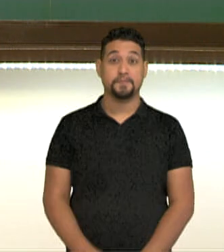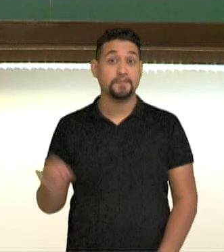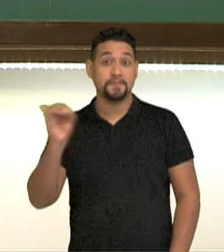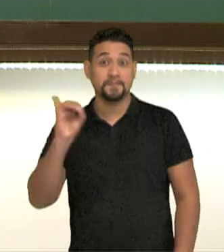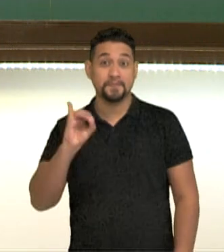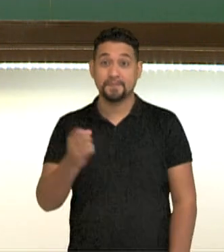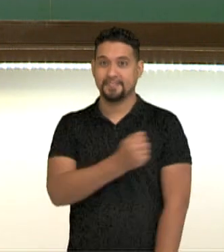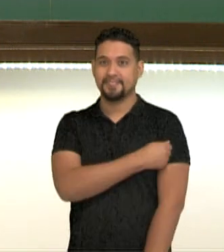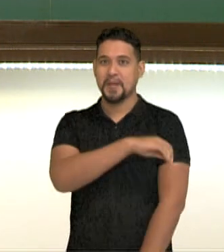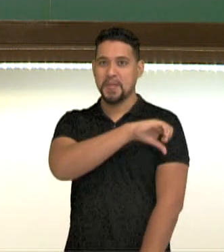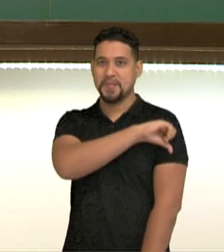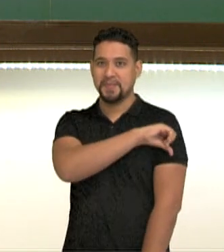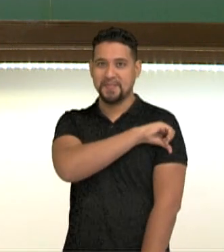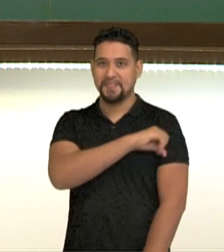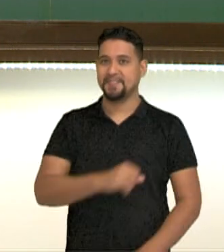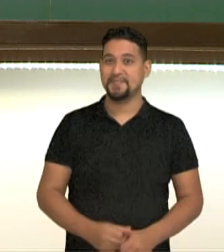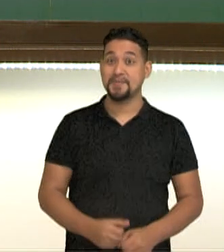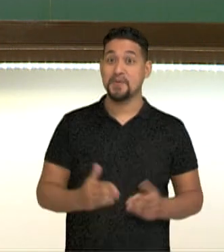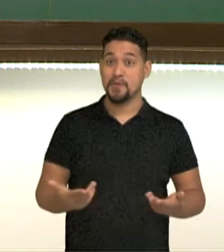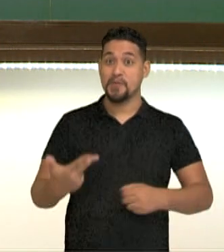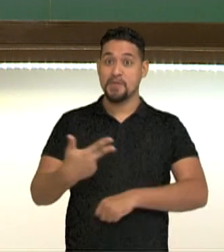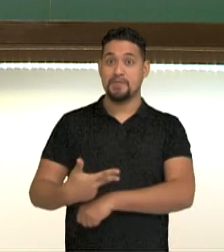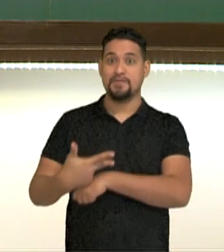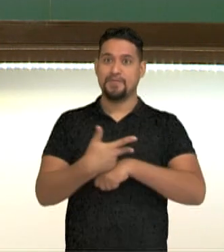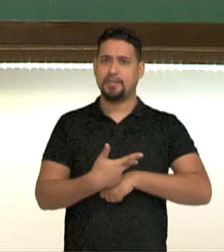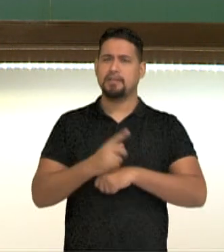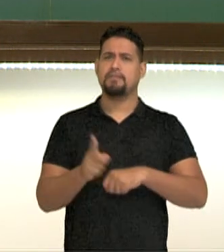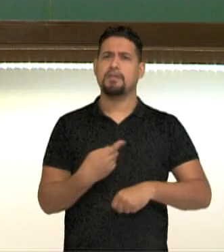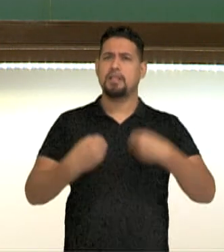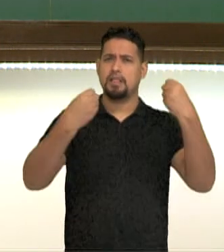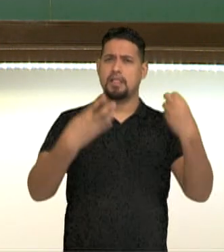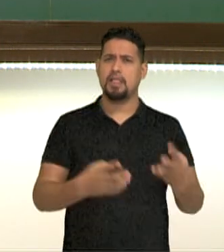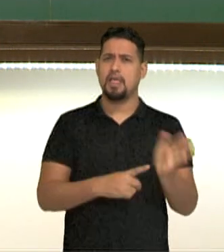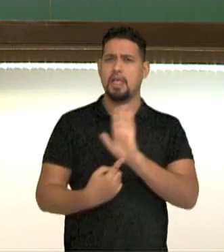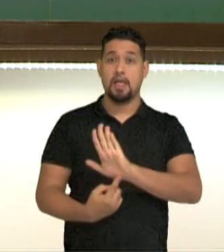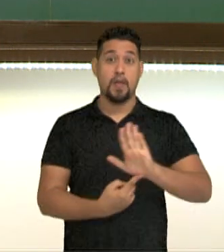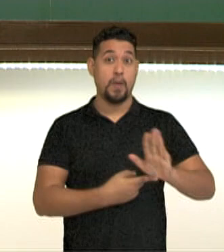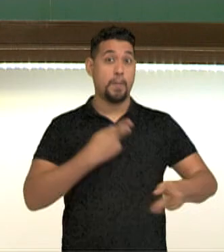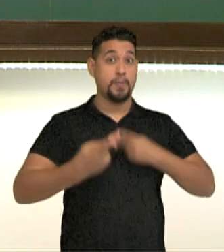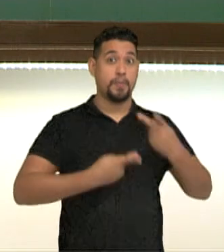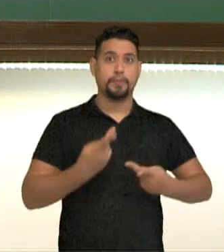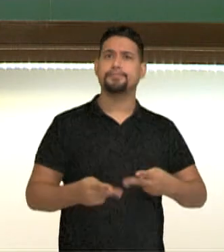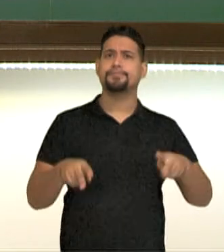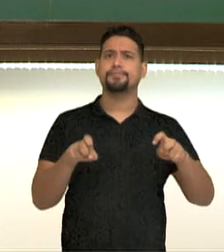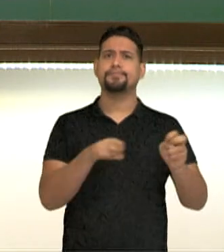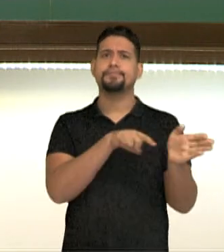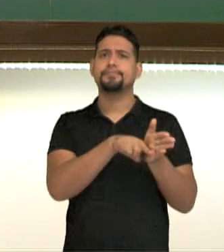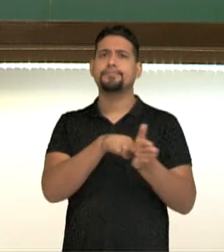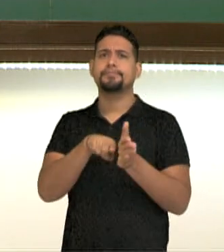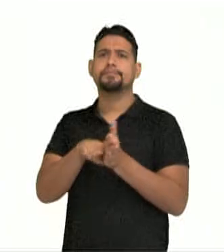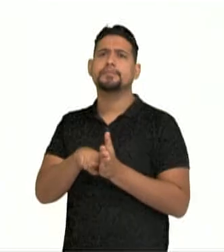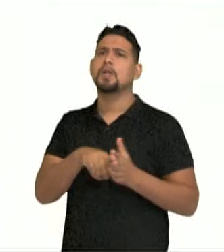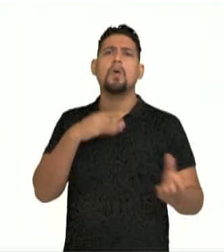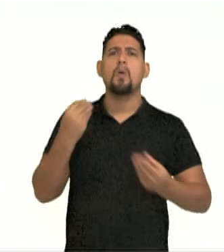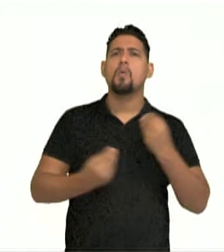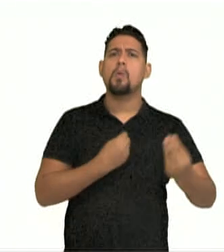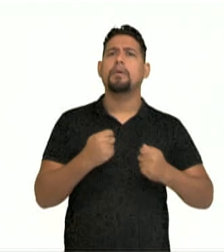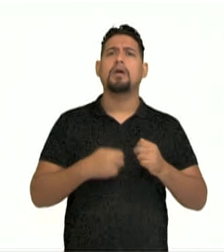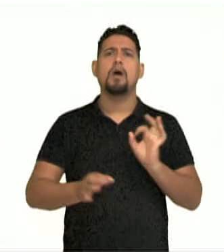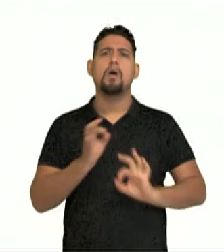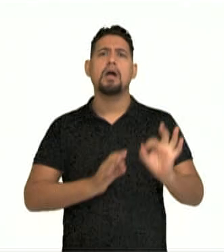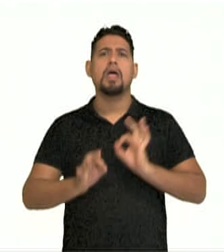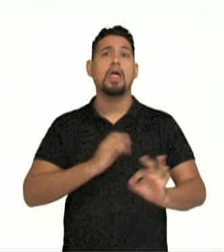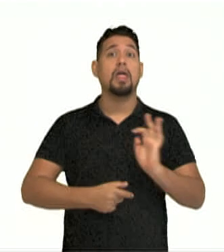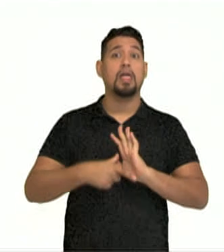Olá, estudantes do 9º ano. Nesse vídeo vamos falar sobre a apresentação oral de uma enquete. De que maneira podemos preparar